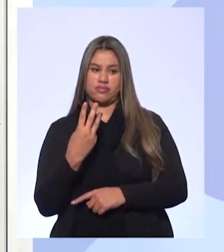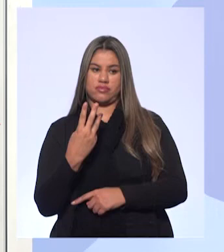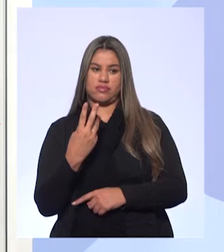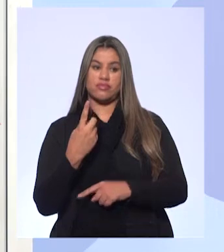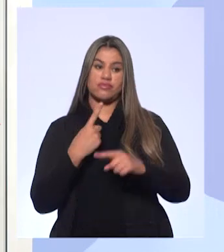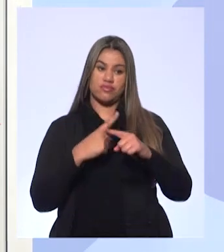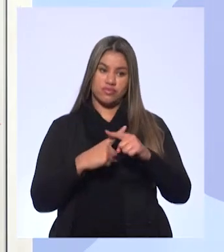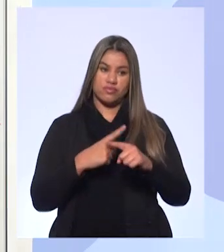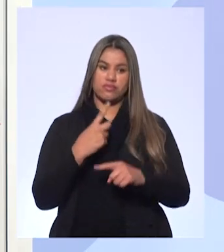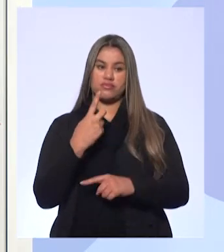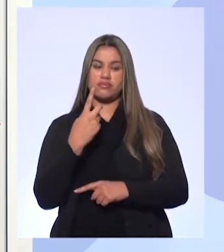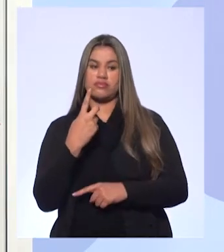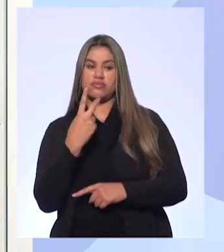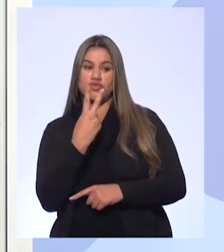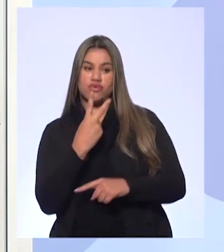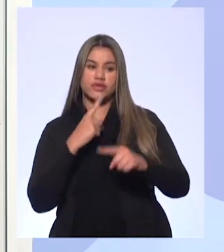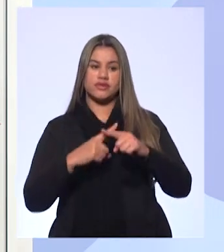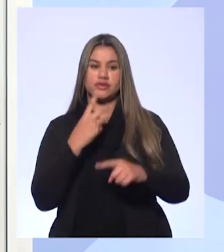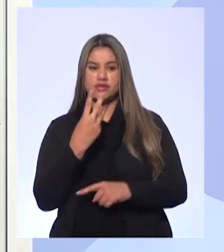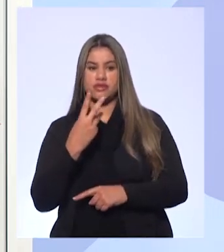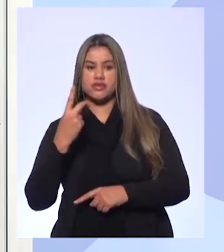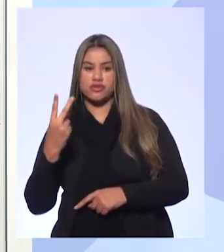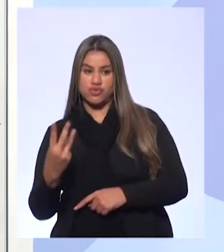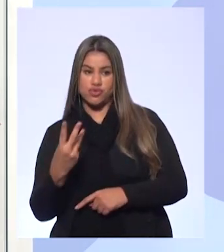64. Aí eu posso ir